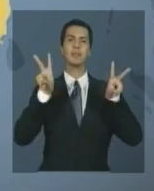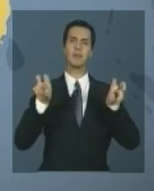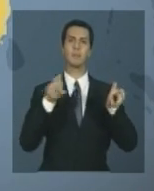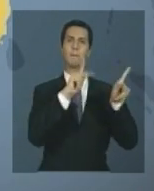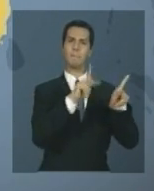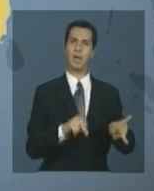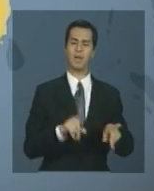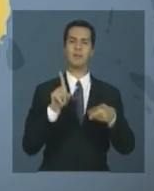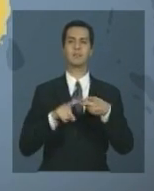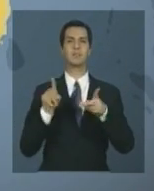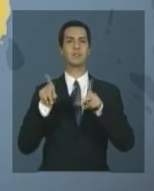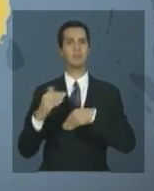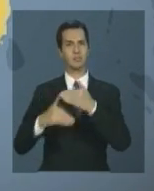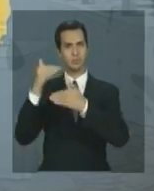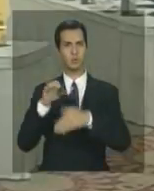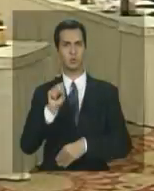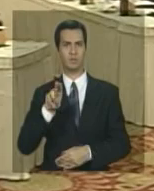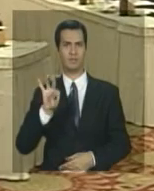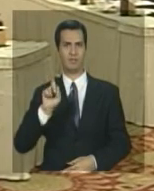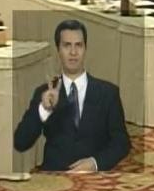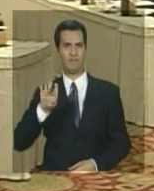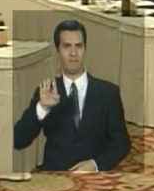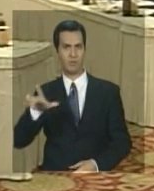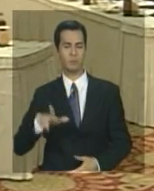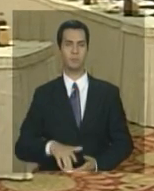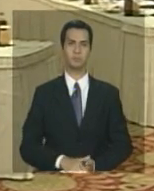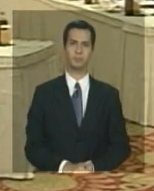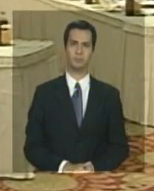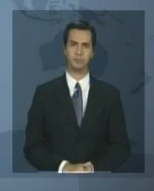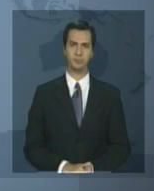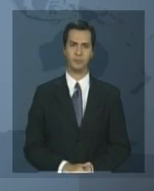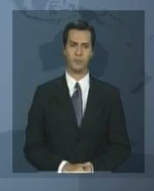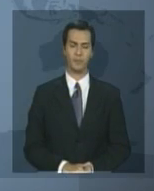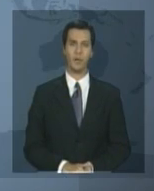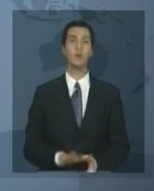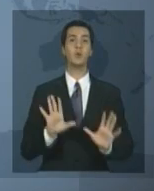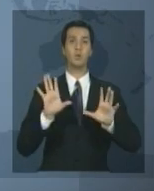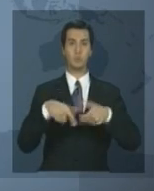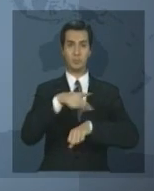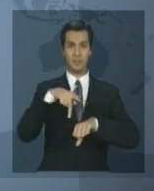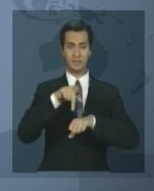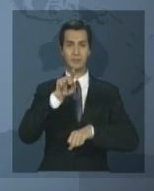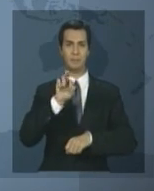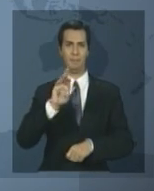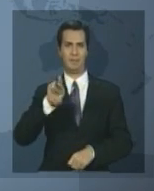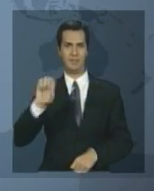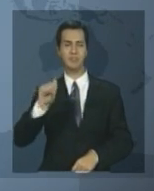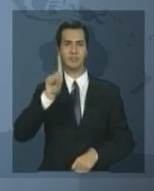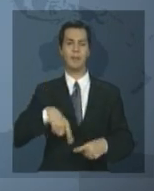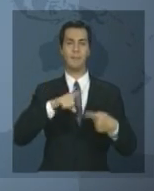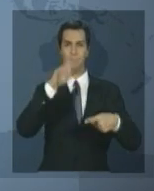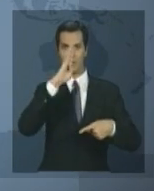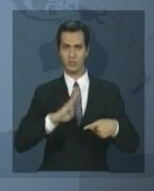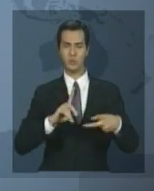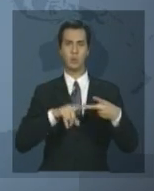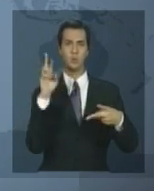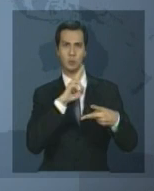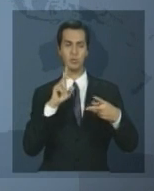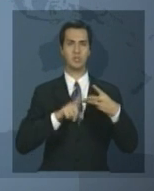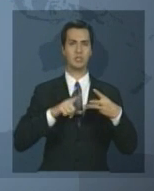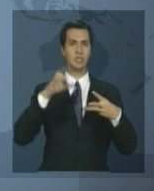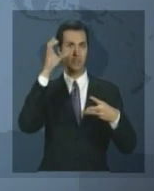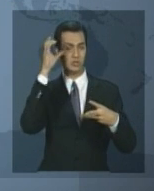o desenvolvimento sustentável. A ideia dos BRICS, que reúne Brasil, Rússia, Índia e China, surgiu fora das